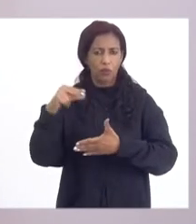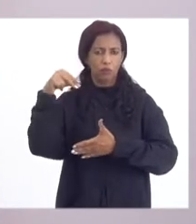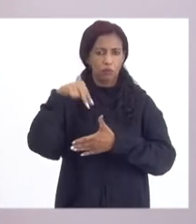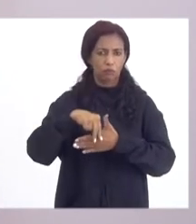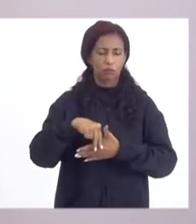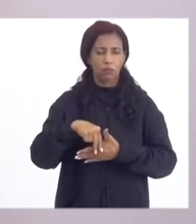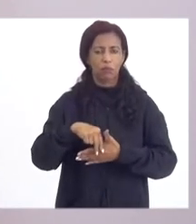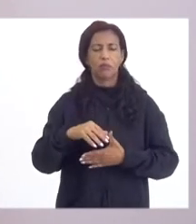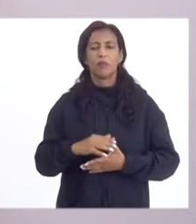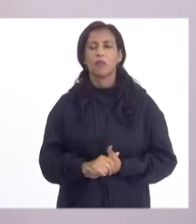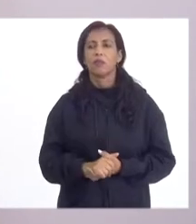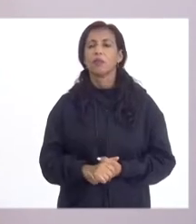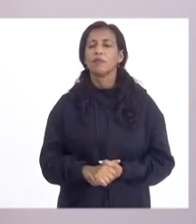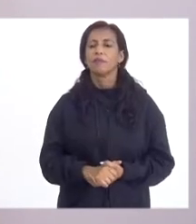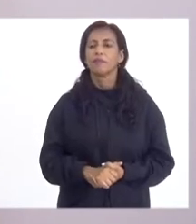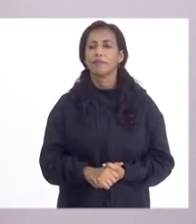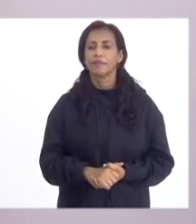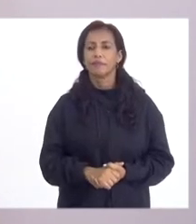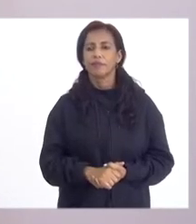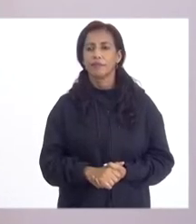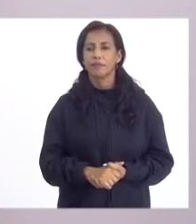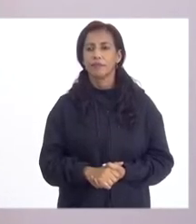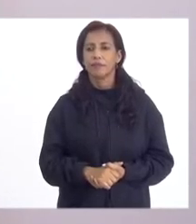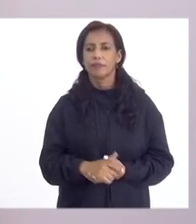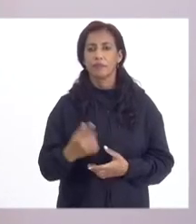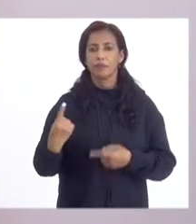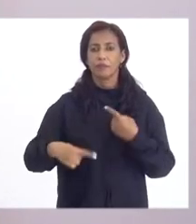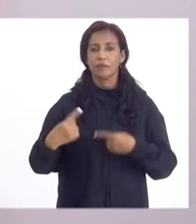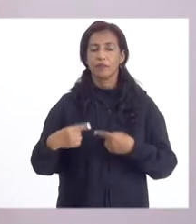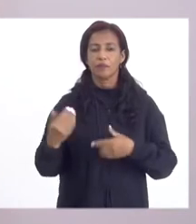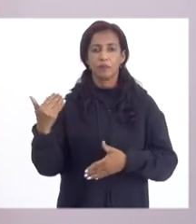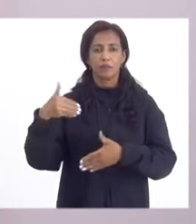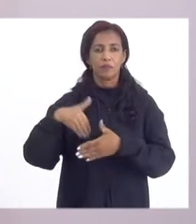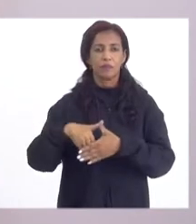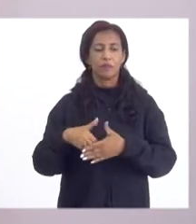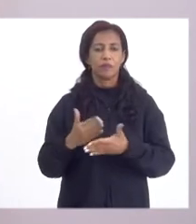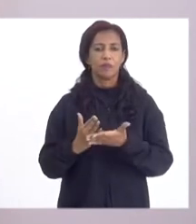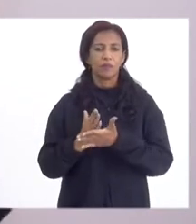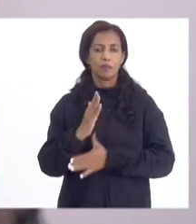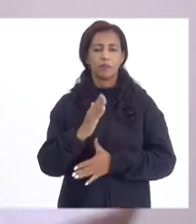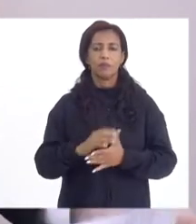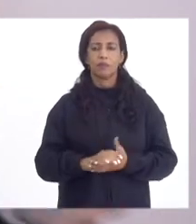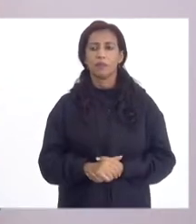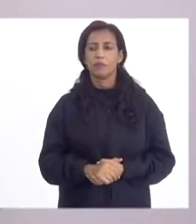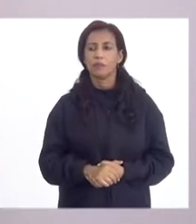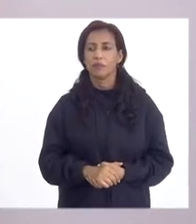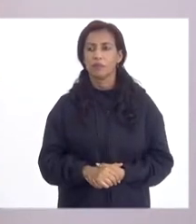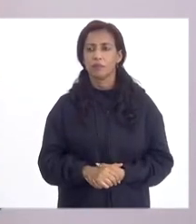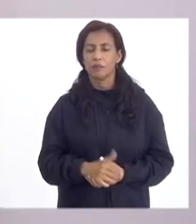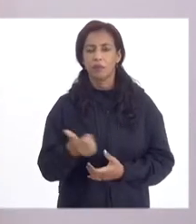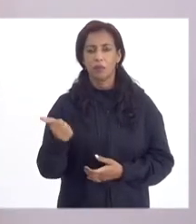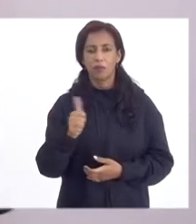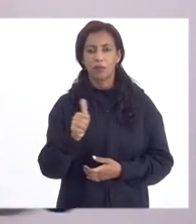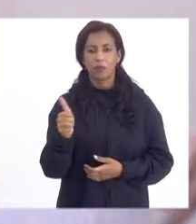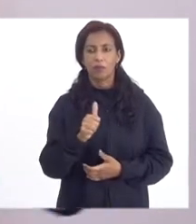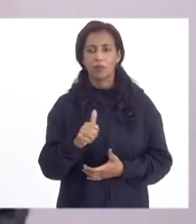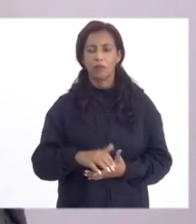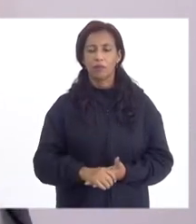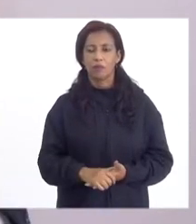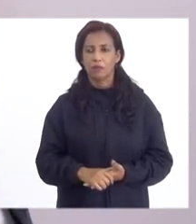lei 3452 de 17. Em discussão, em votação, aprovado. 11.